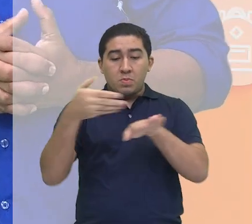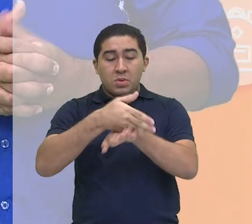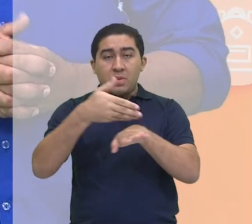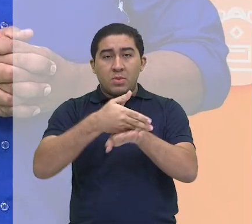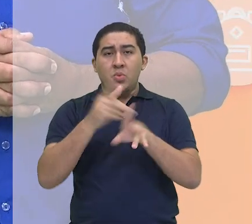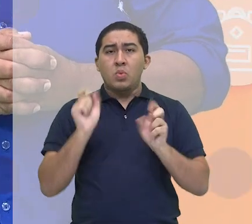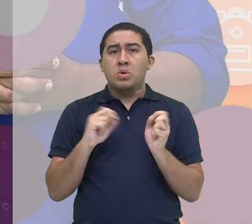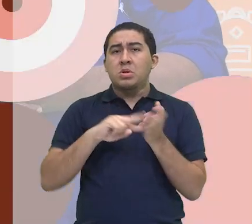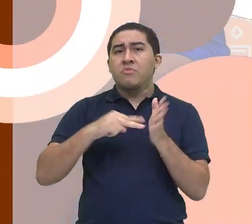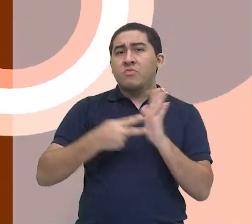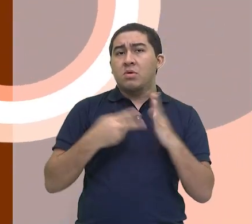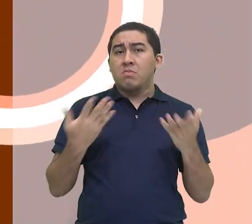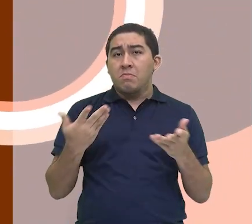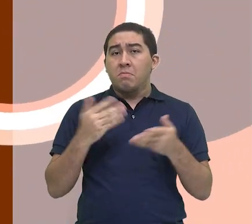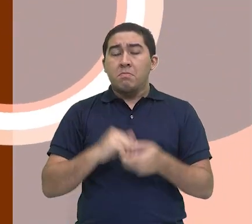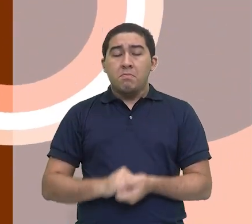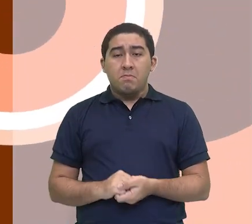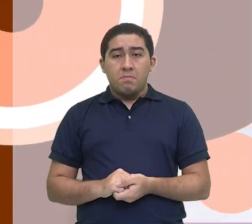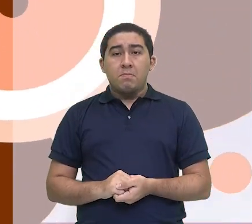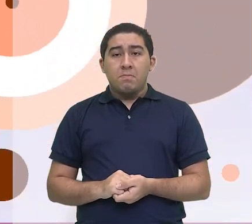O que é isso?